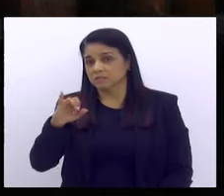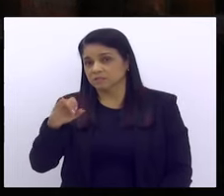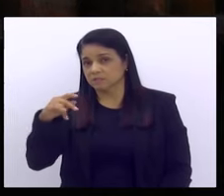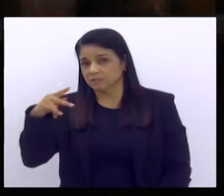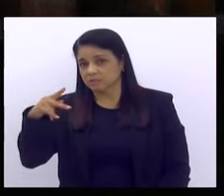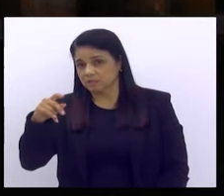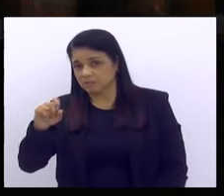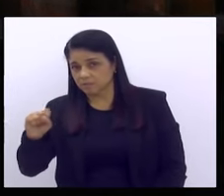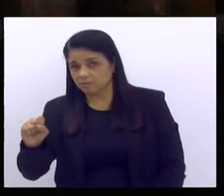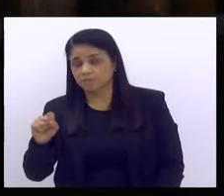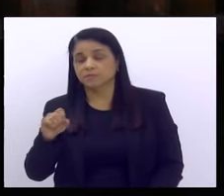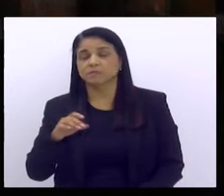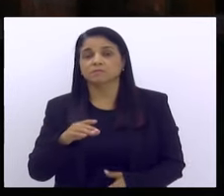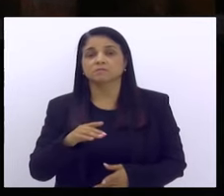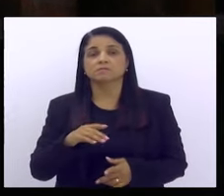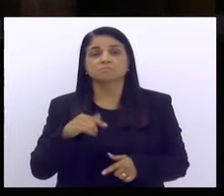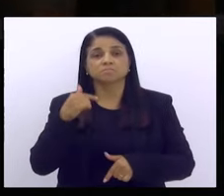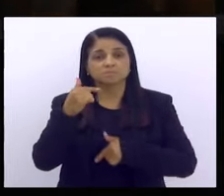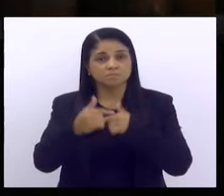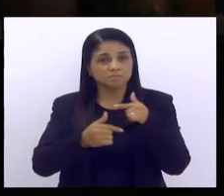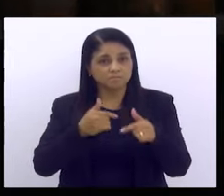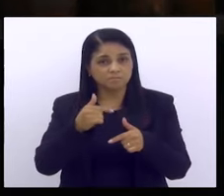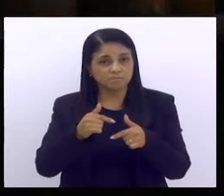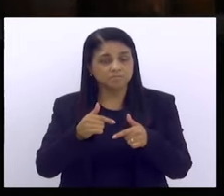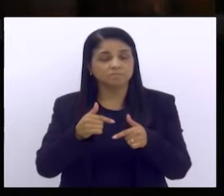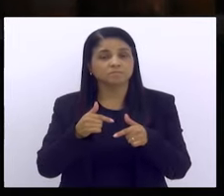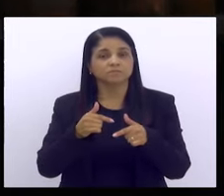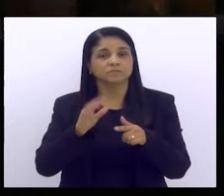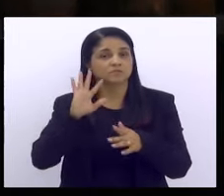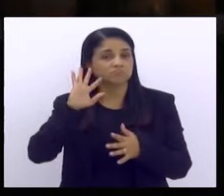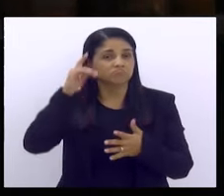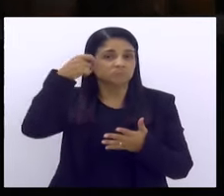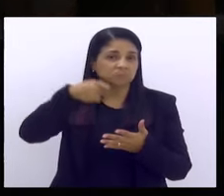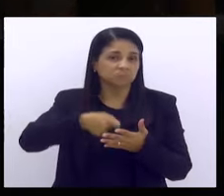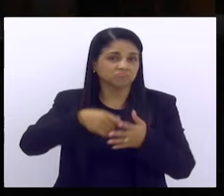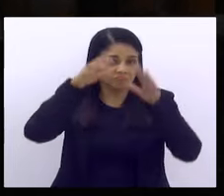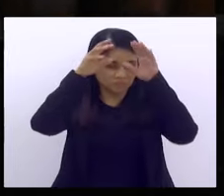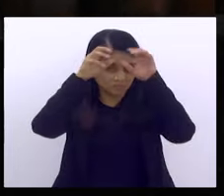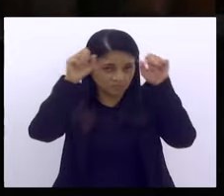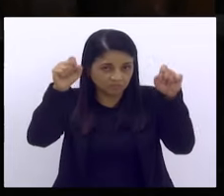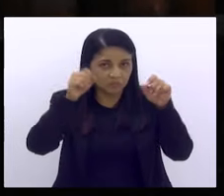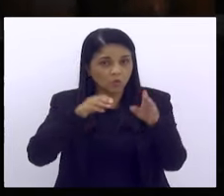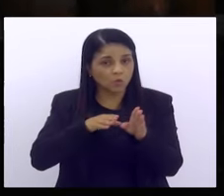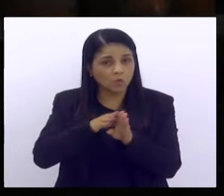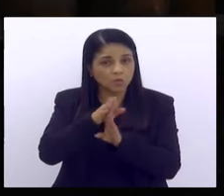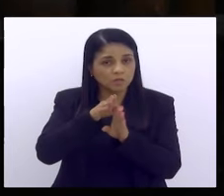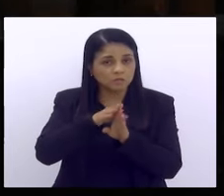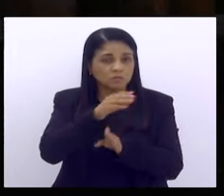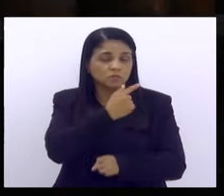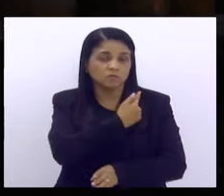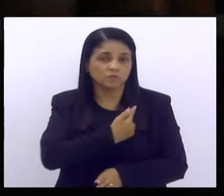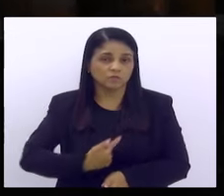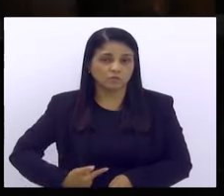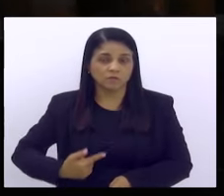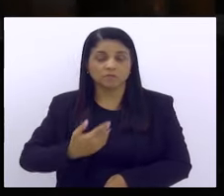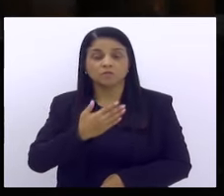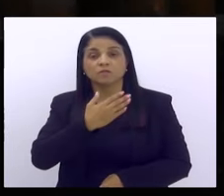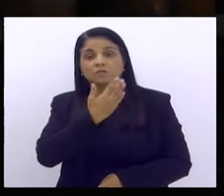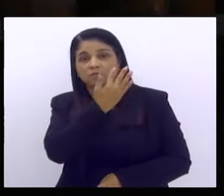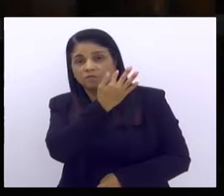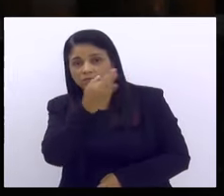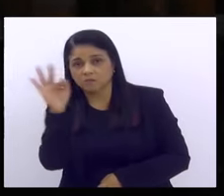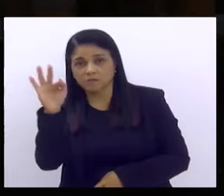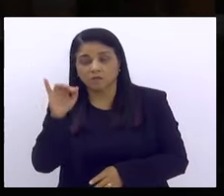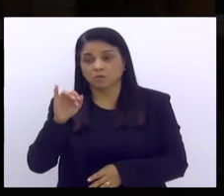os prestadores de serviço já têm decisão do Supremo e orientação do próprio governo federal que o imposto